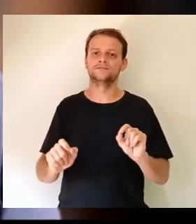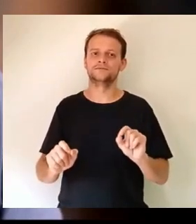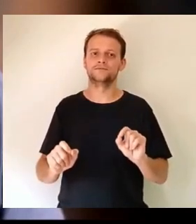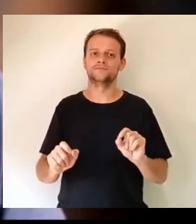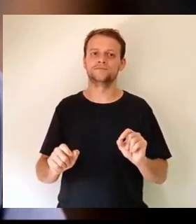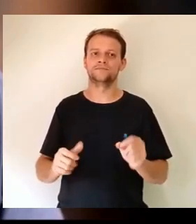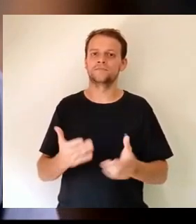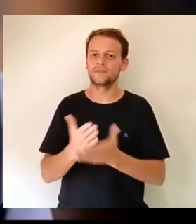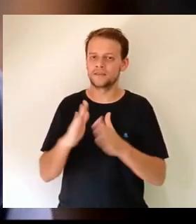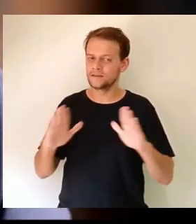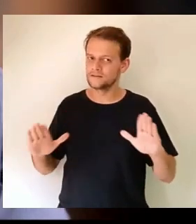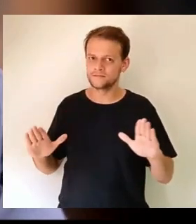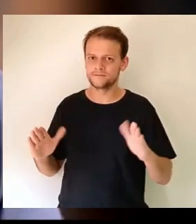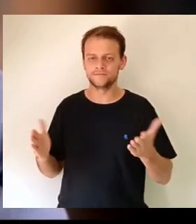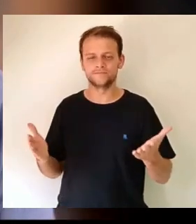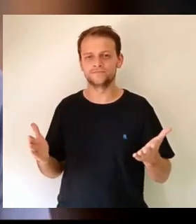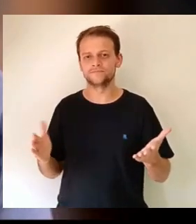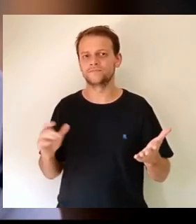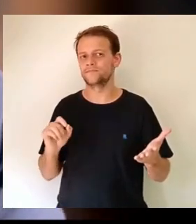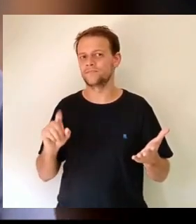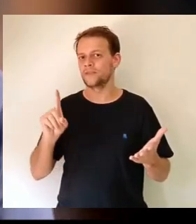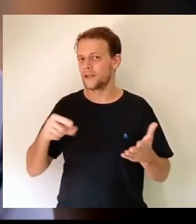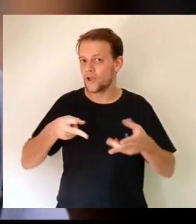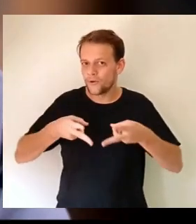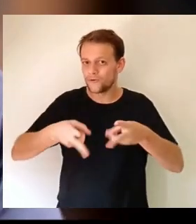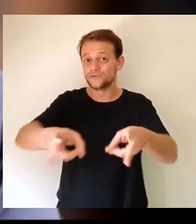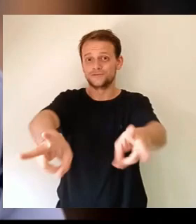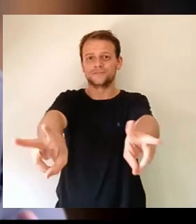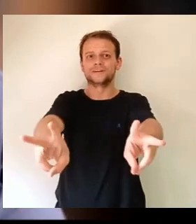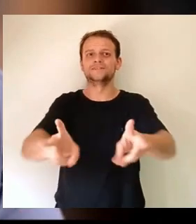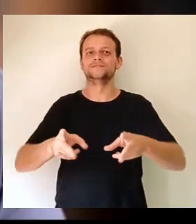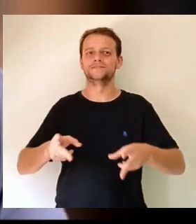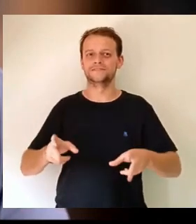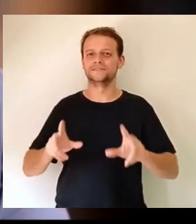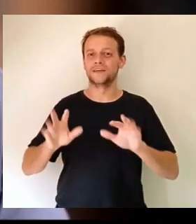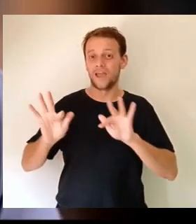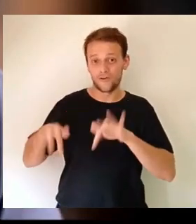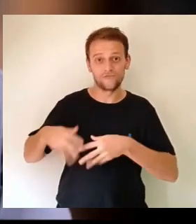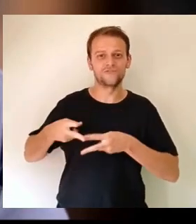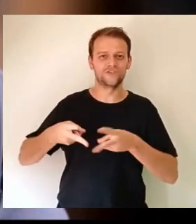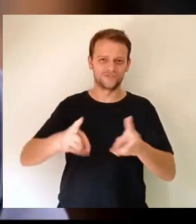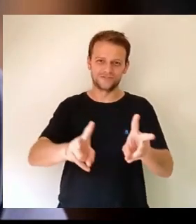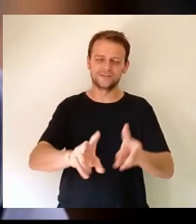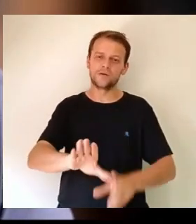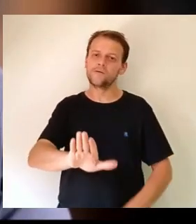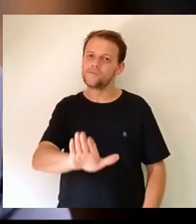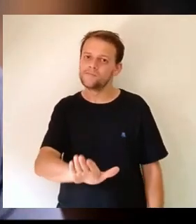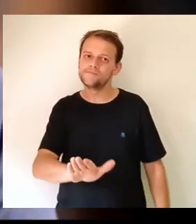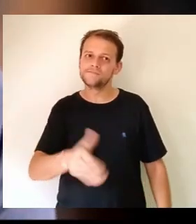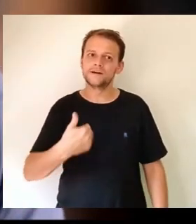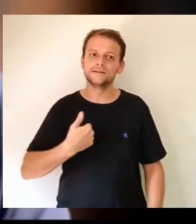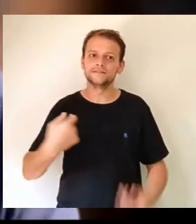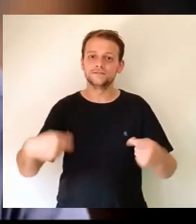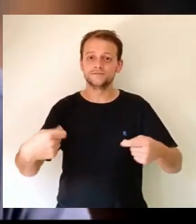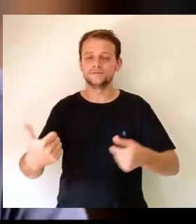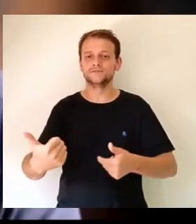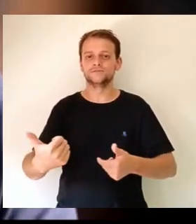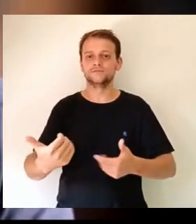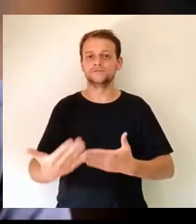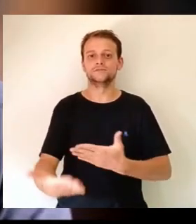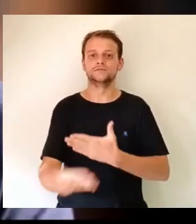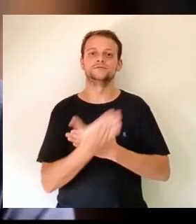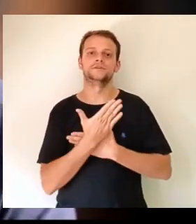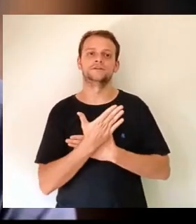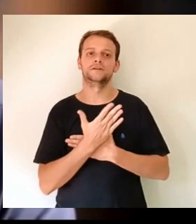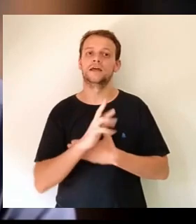obviamente, de dar um fim, né? Um fim, que é uma continuidade, né? Um fim contínuo para ele, mas